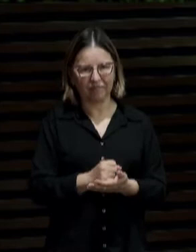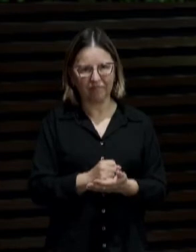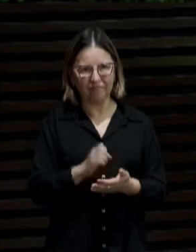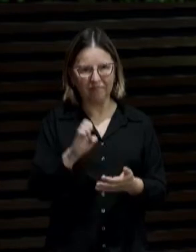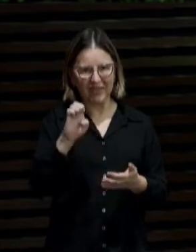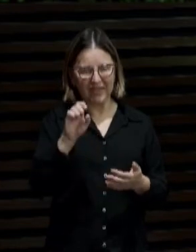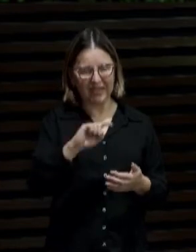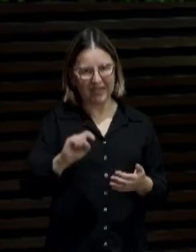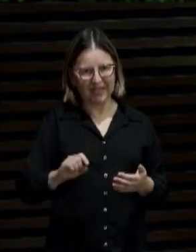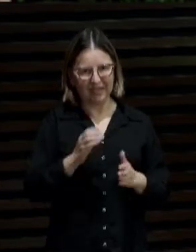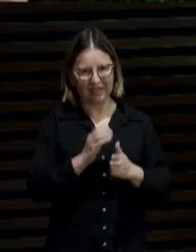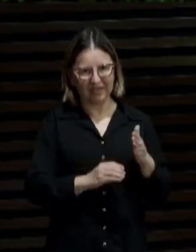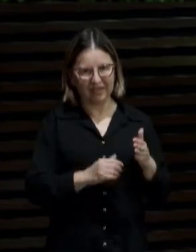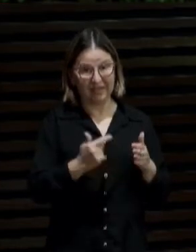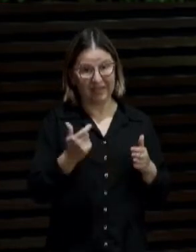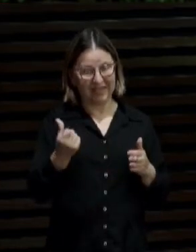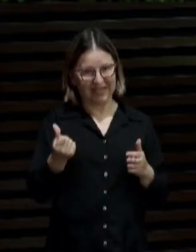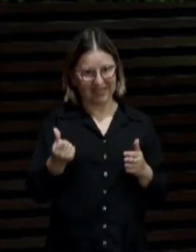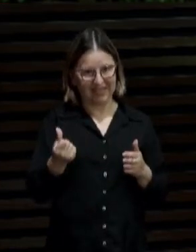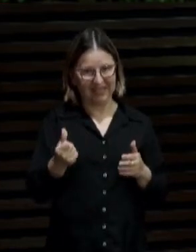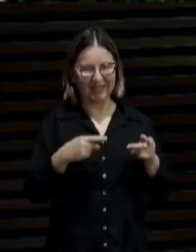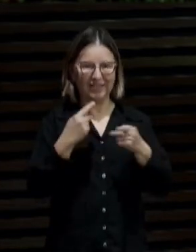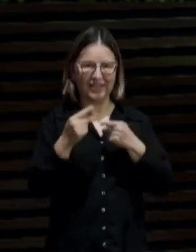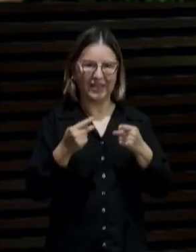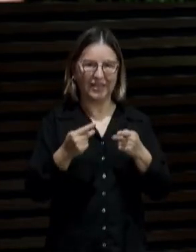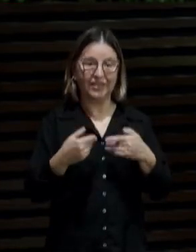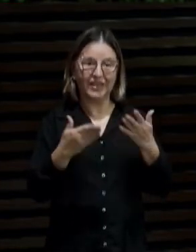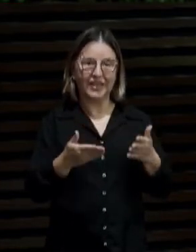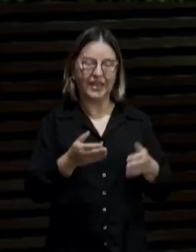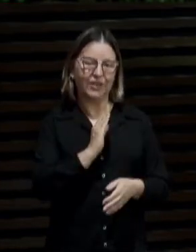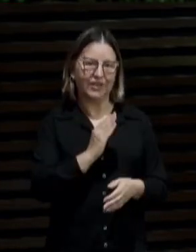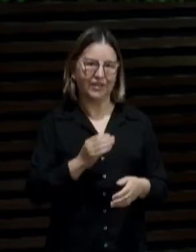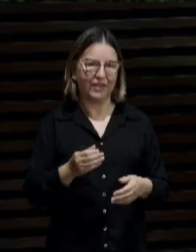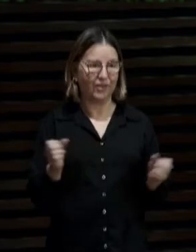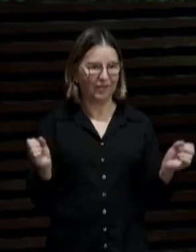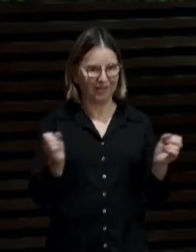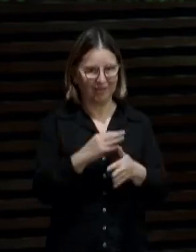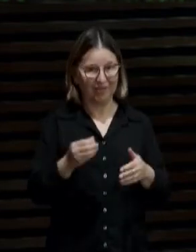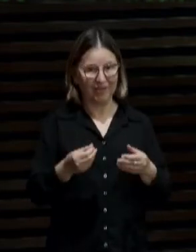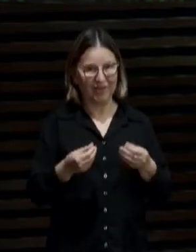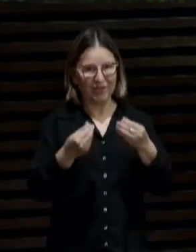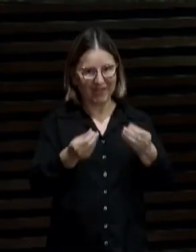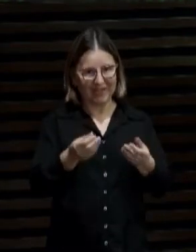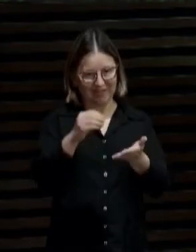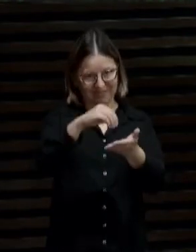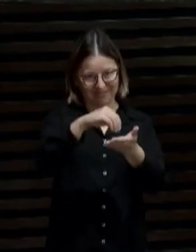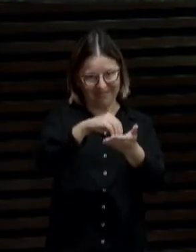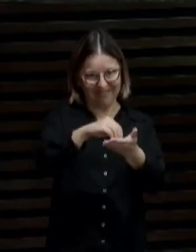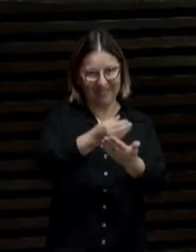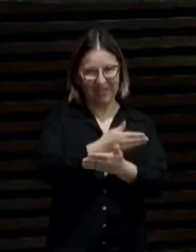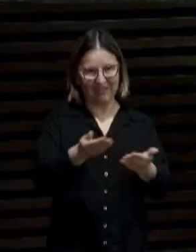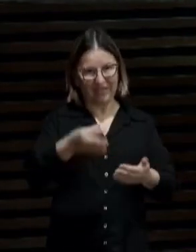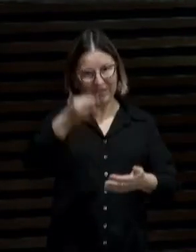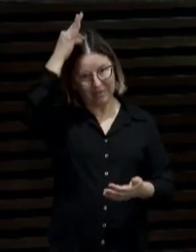36:26. O que fala? Dar-vos-ei coração novo, porei dentro de vós um espírito novo. Deus está falando, eu vou fazer isso.